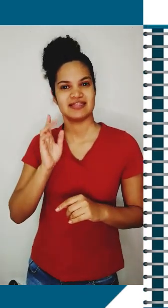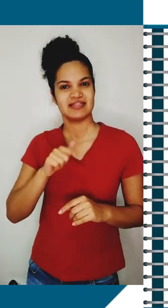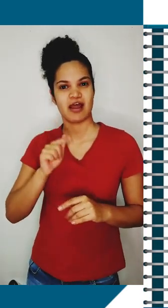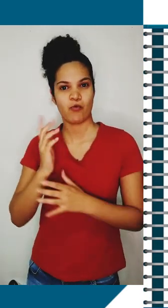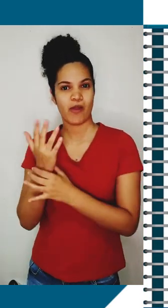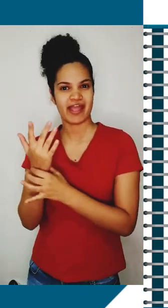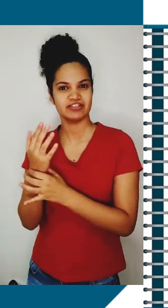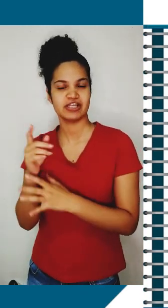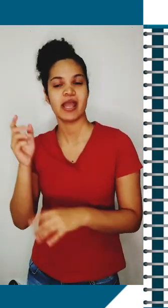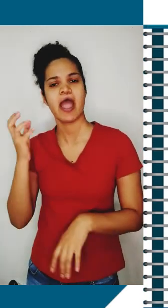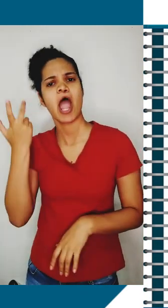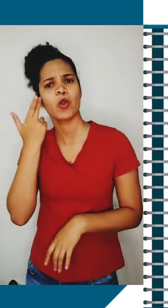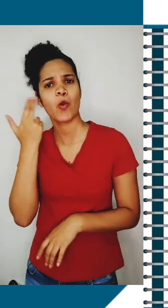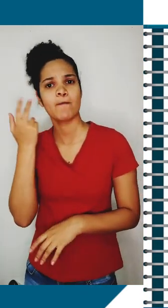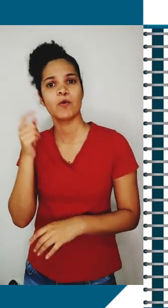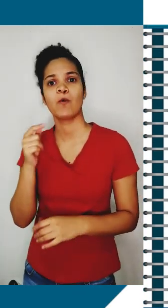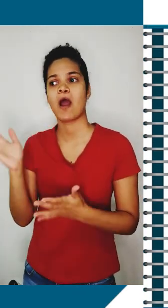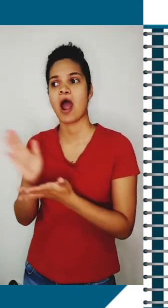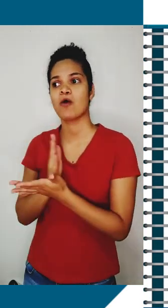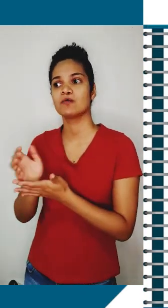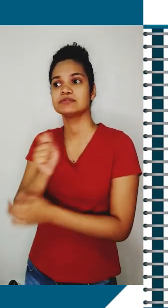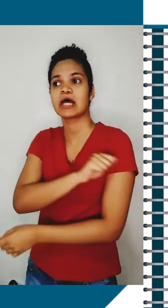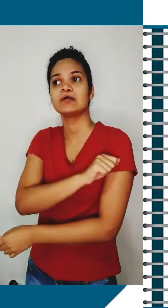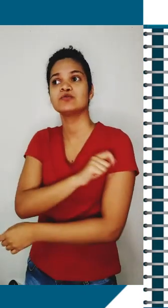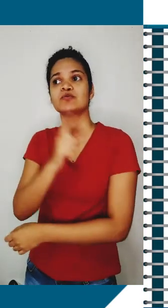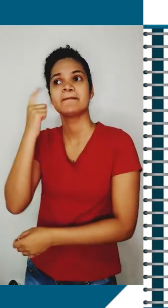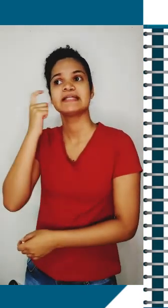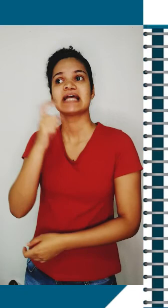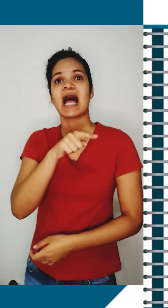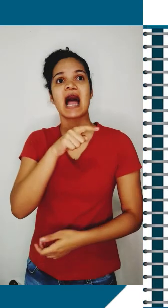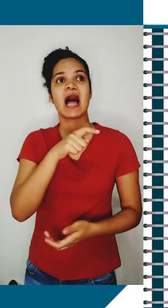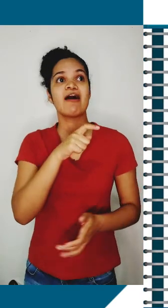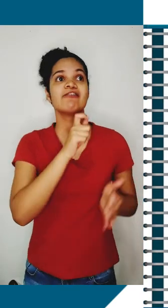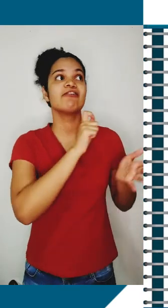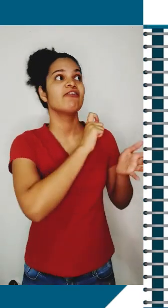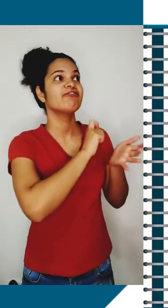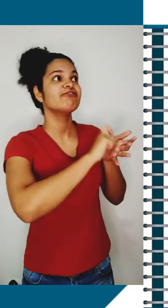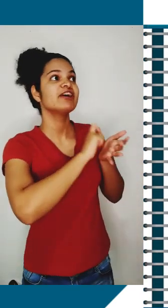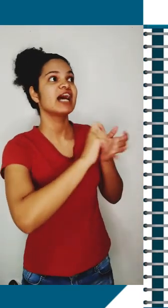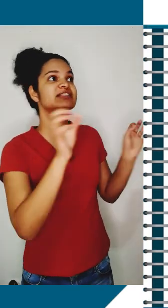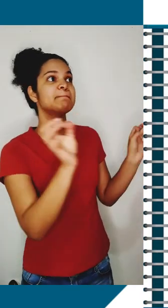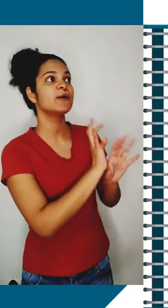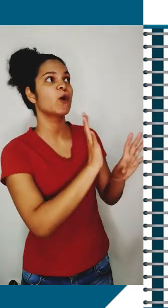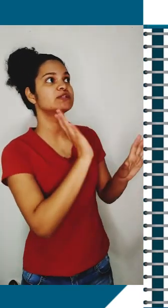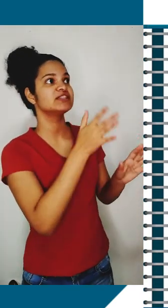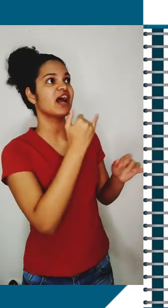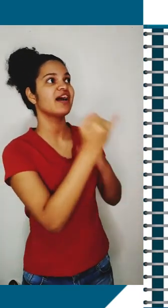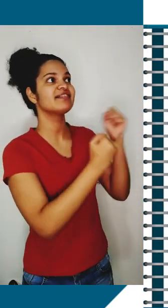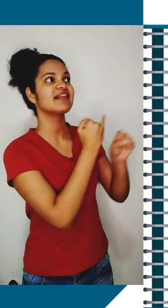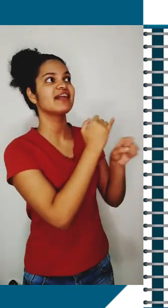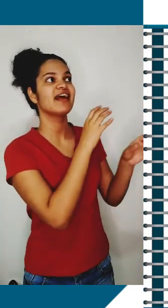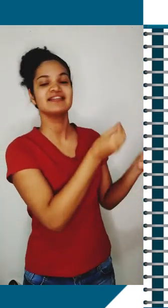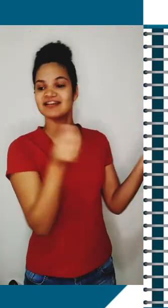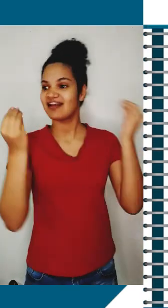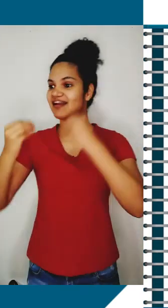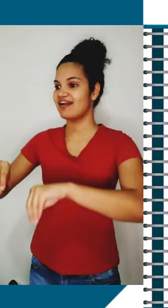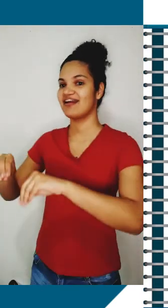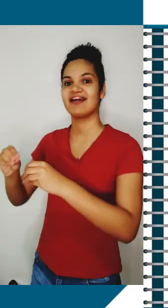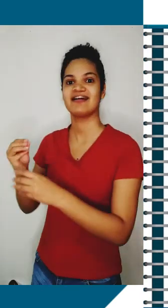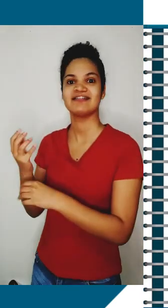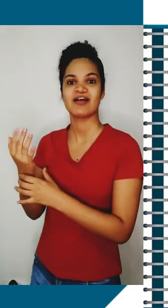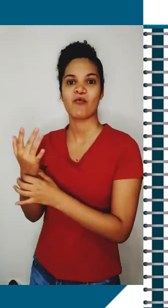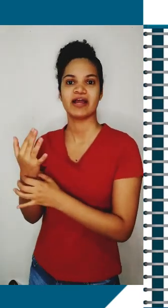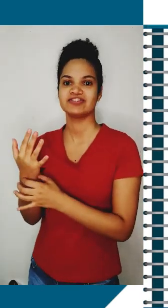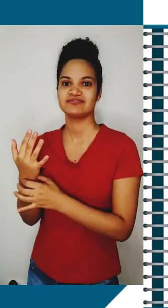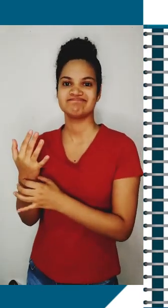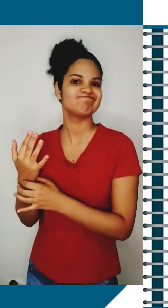na internet, esqueletos de redação, e tentem encaixar na sua tese, no seu texto. E no